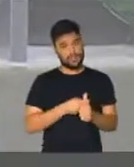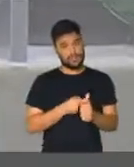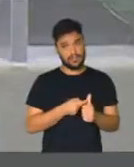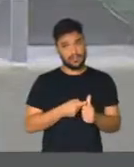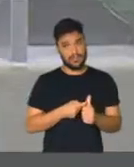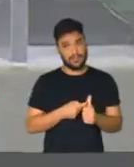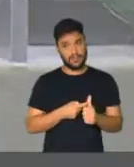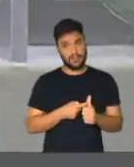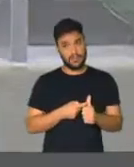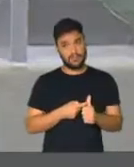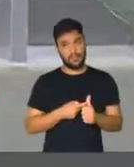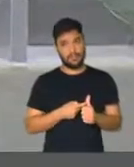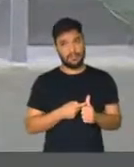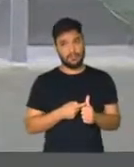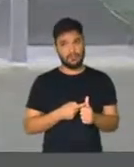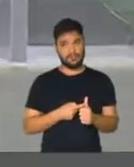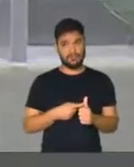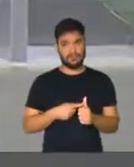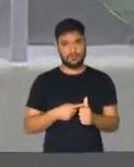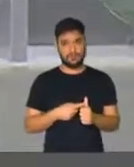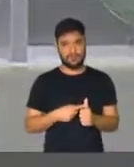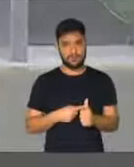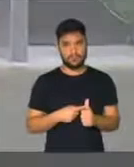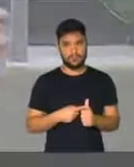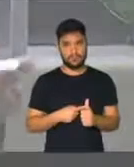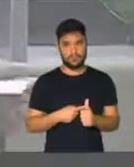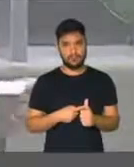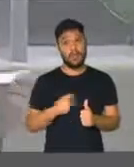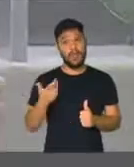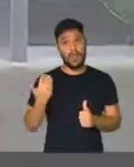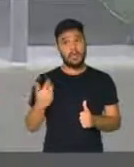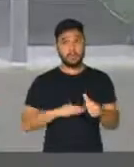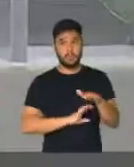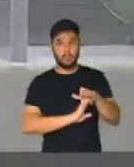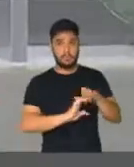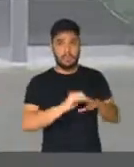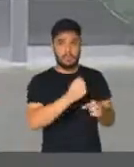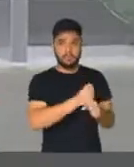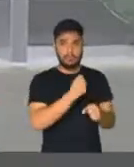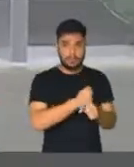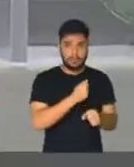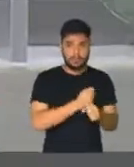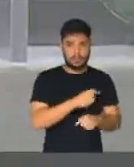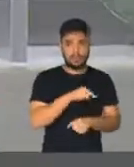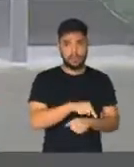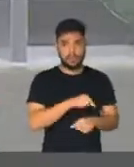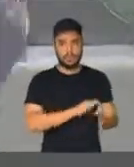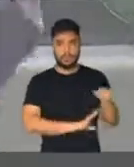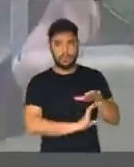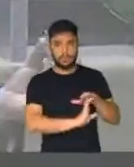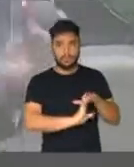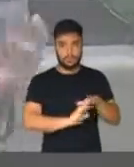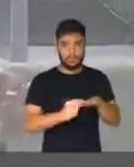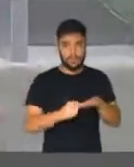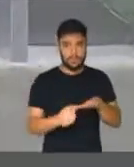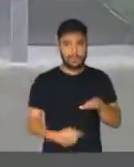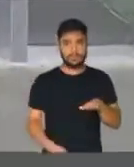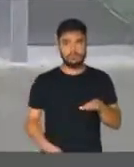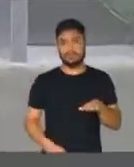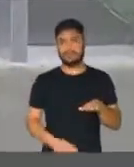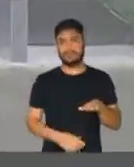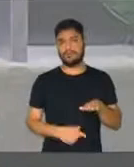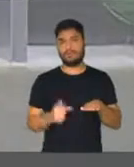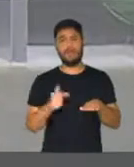uma doação de uma empreiteira que, pasmem